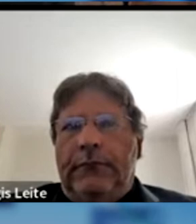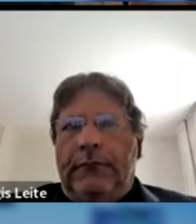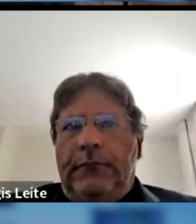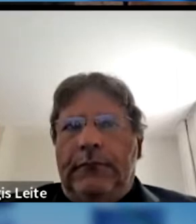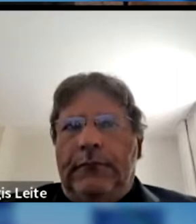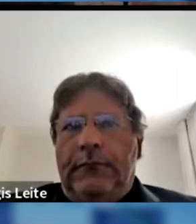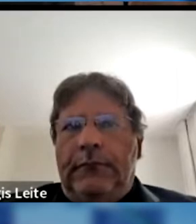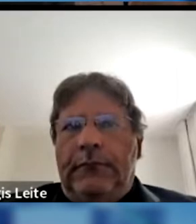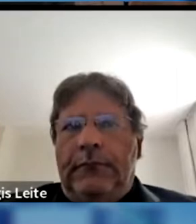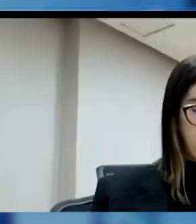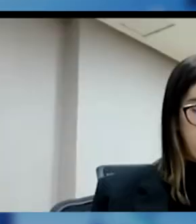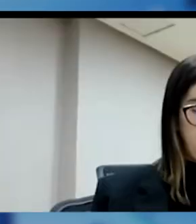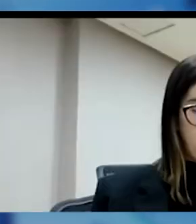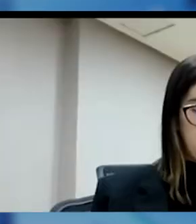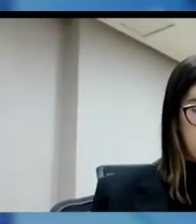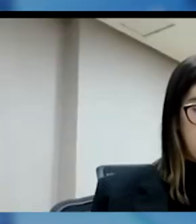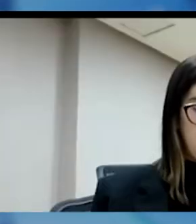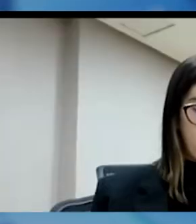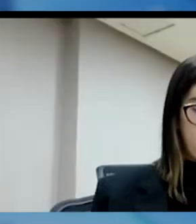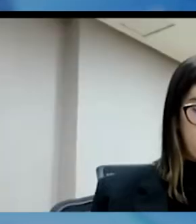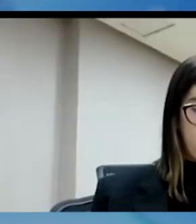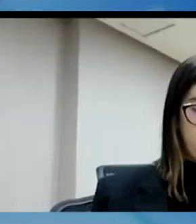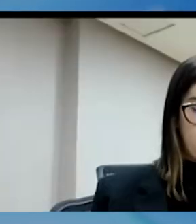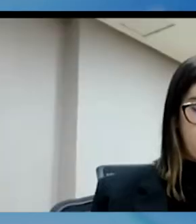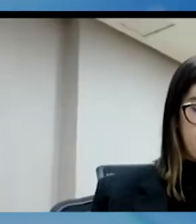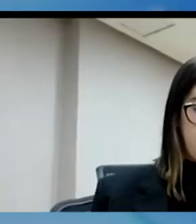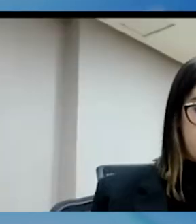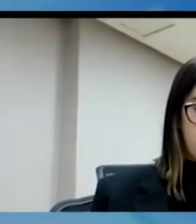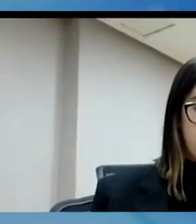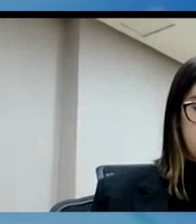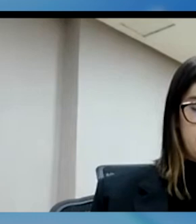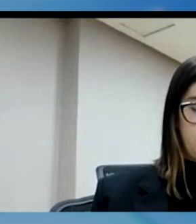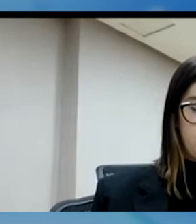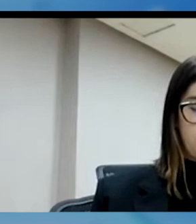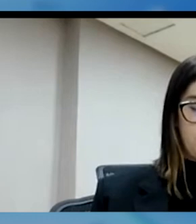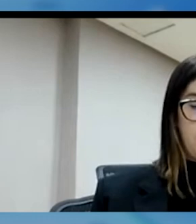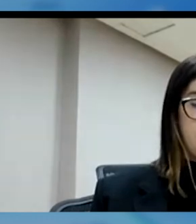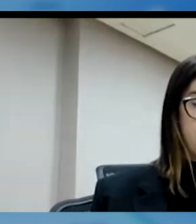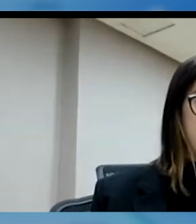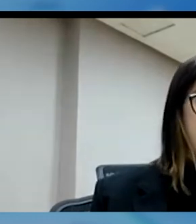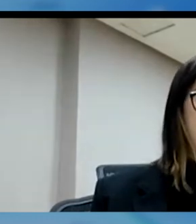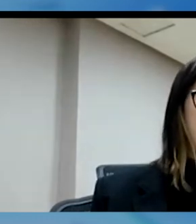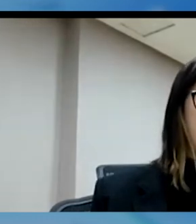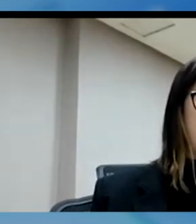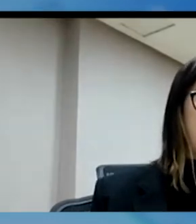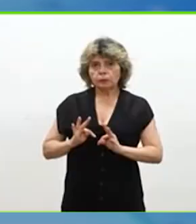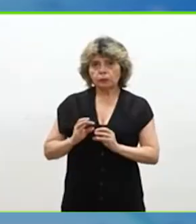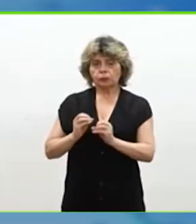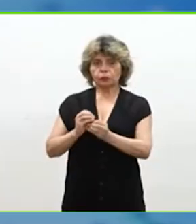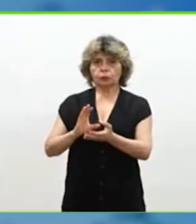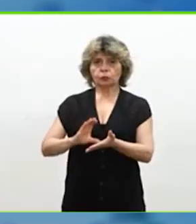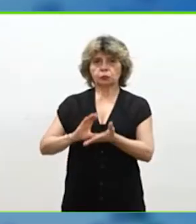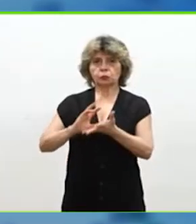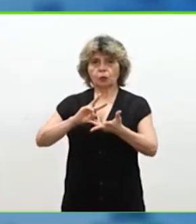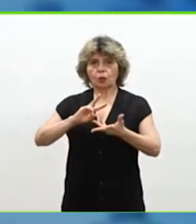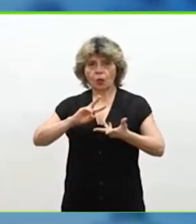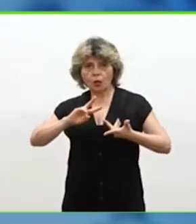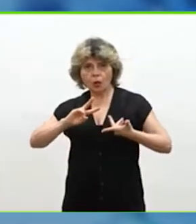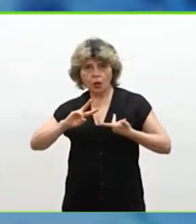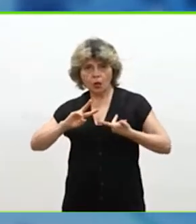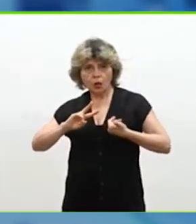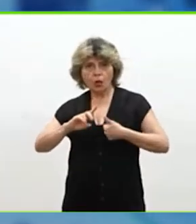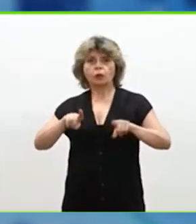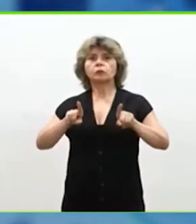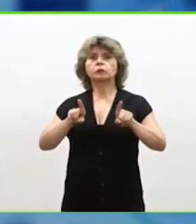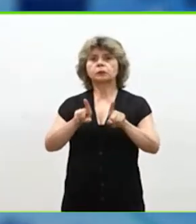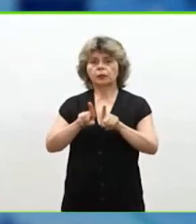Regis Gonçalves Leite. A secretária de plenário, Daniela Diniz, fez o anúncio dos processos e a intérprete,